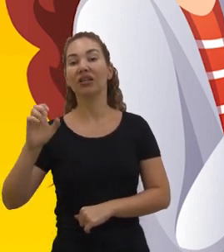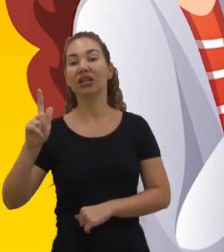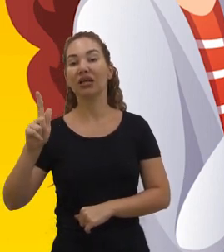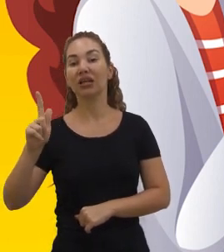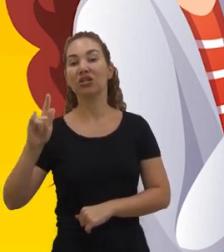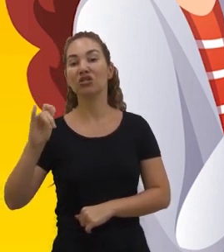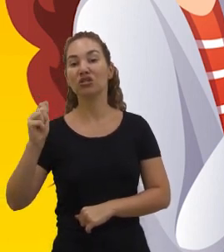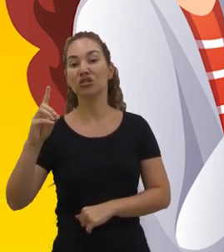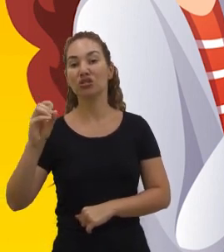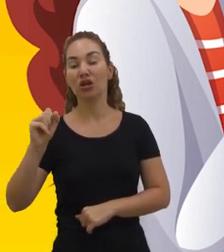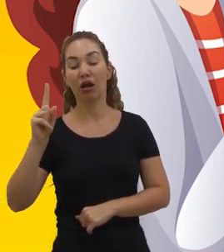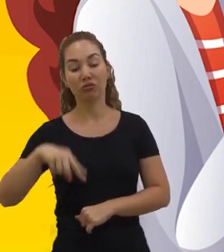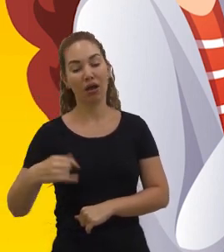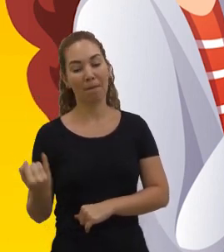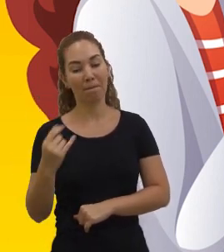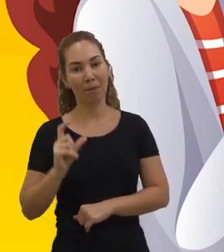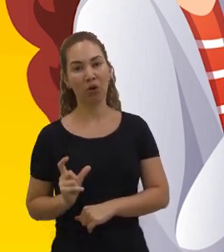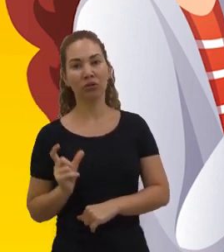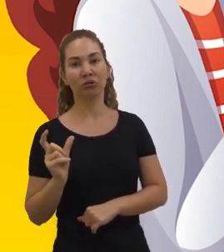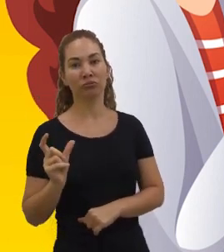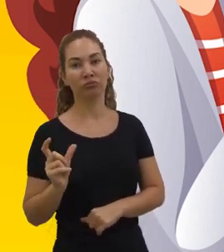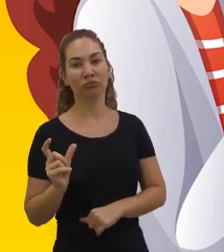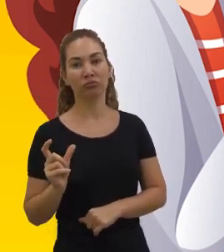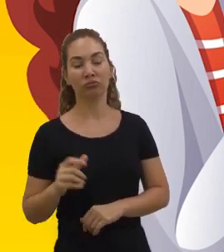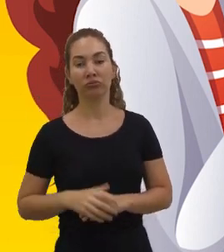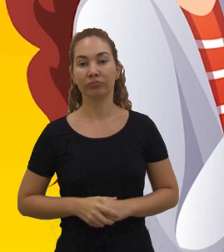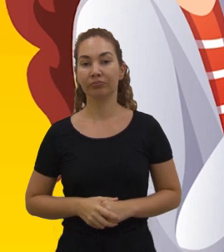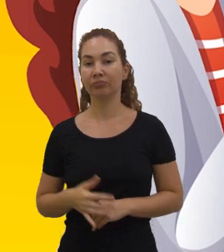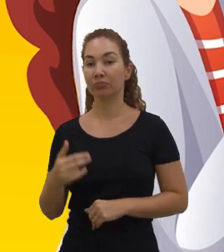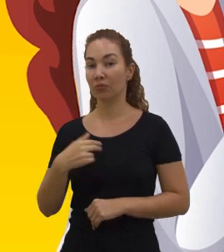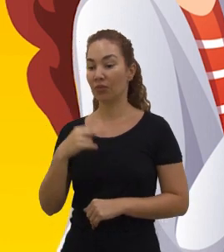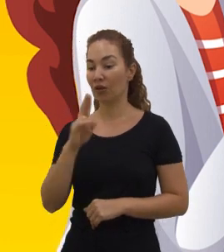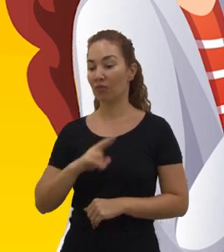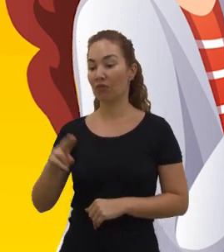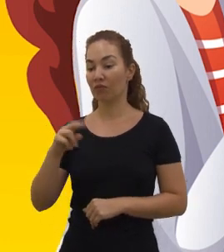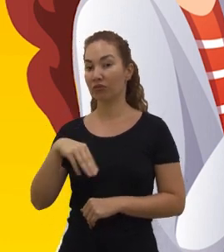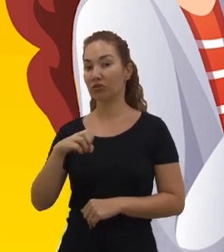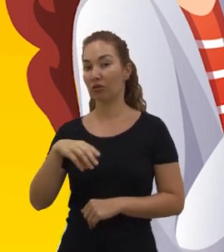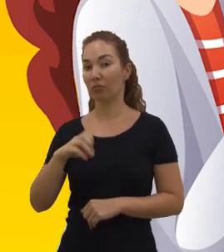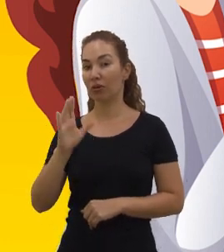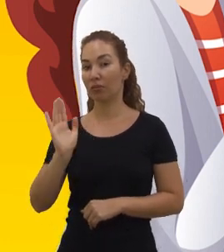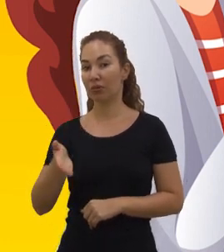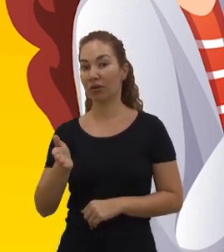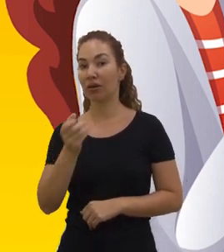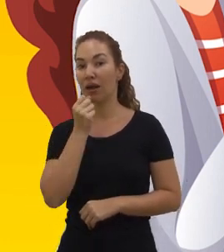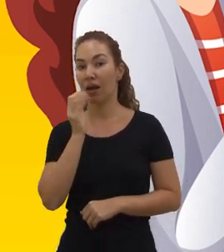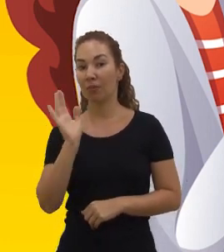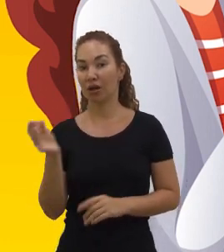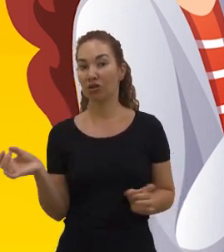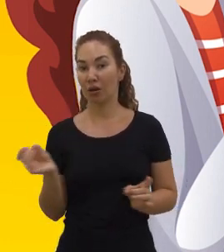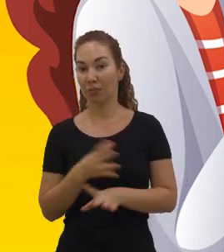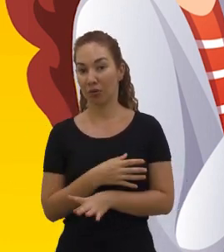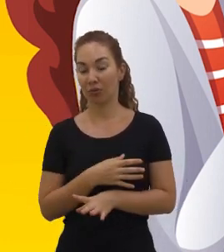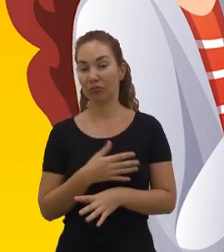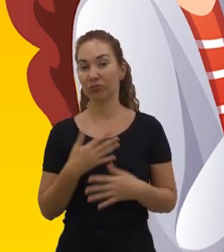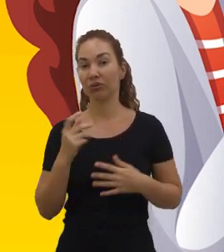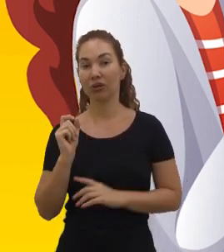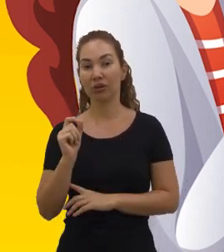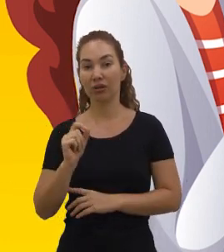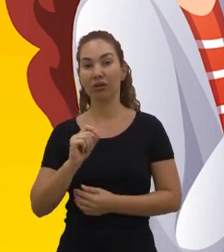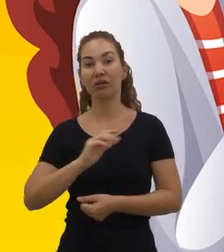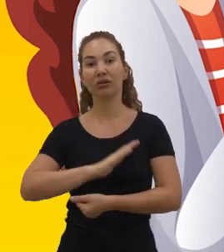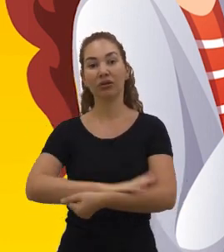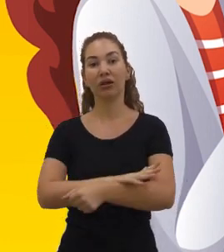só para deixar bem frisado isso. Gente, eu vou até usar um meme aqui. A piada já vem pronta, né? Esse negócio de